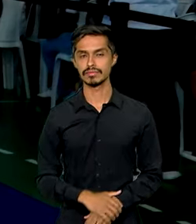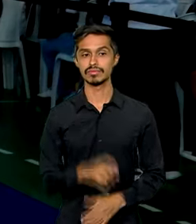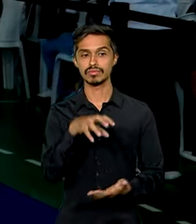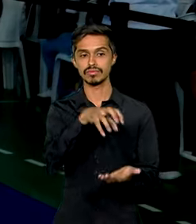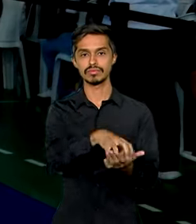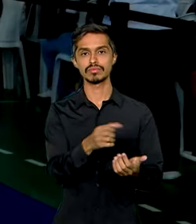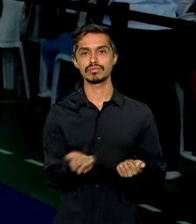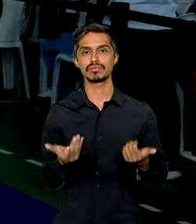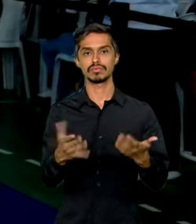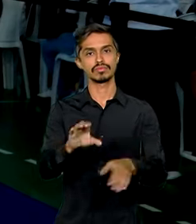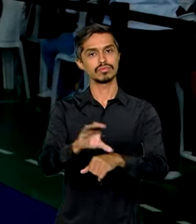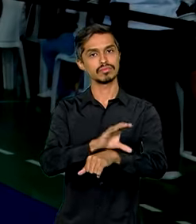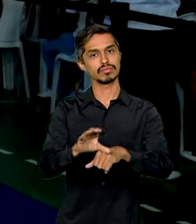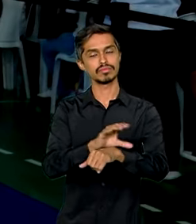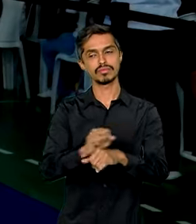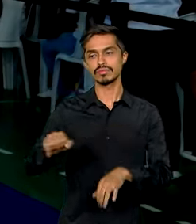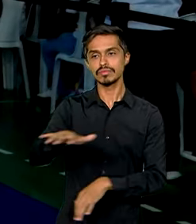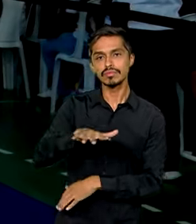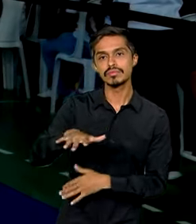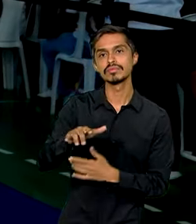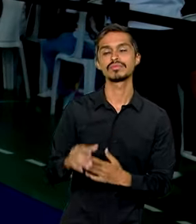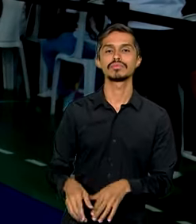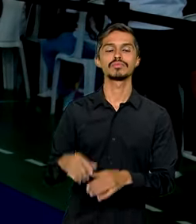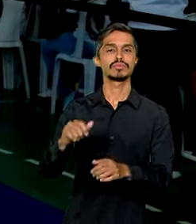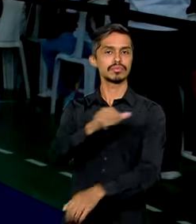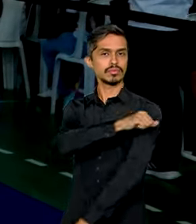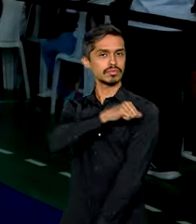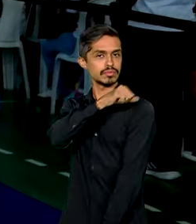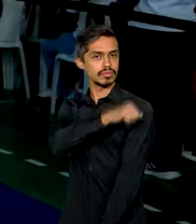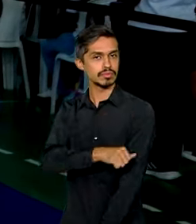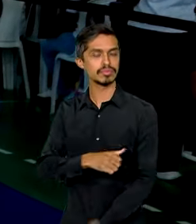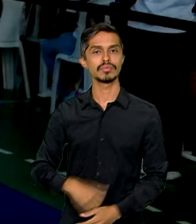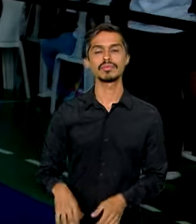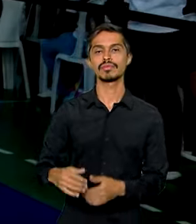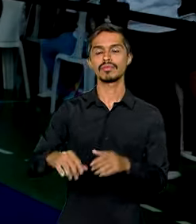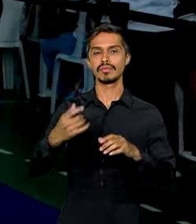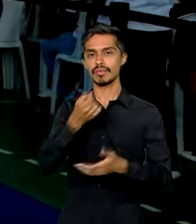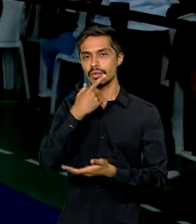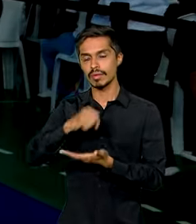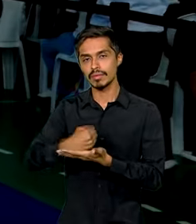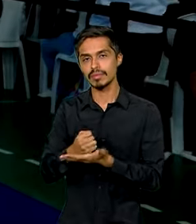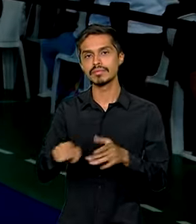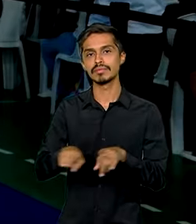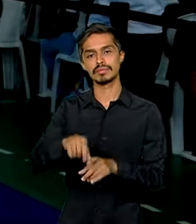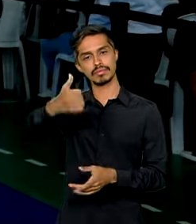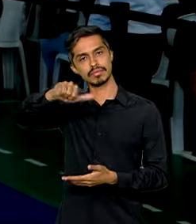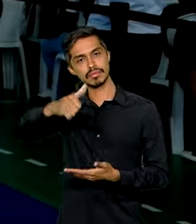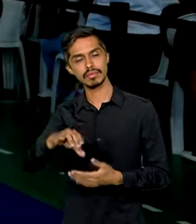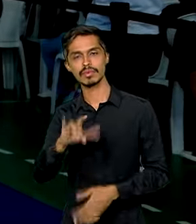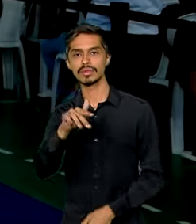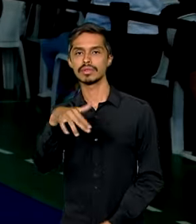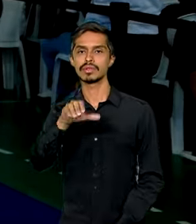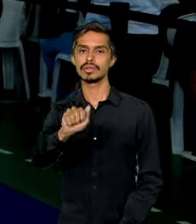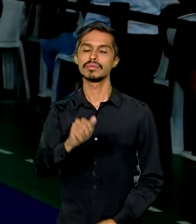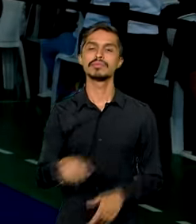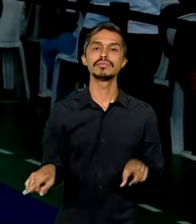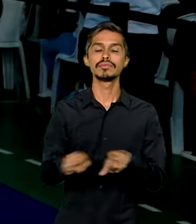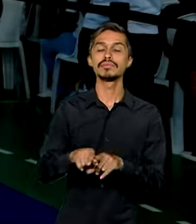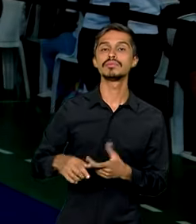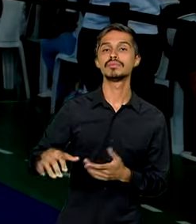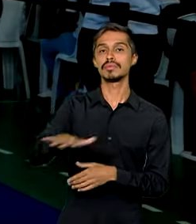vai oferecer cursos nas áreas de enfermagem, farmácia e análises clínicas, e também nas áreas